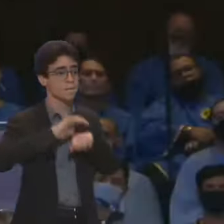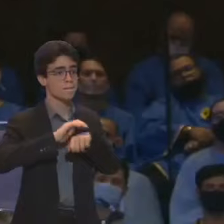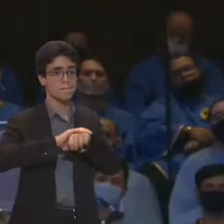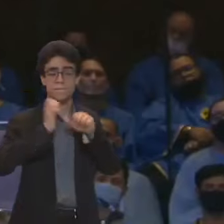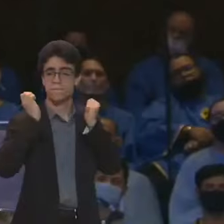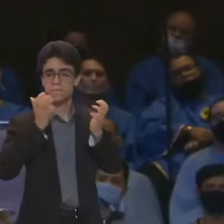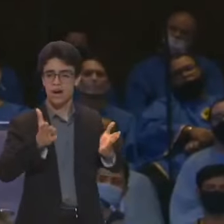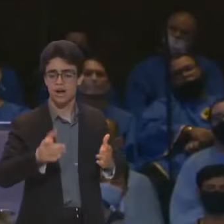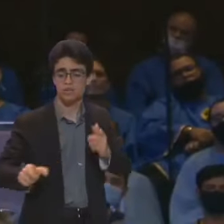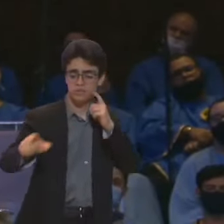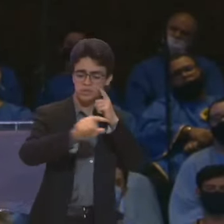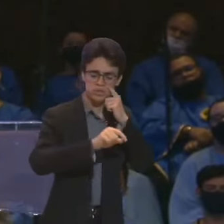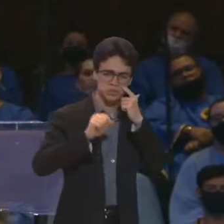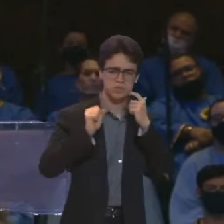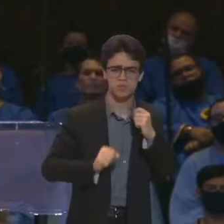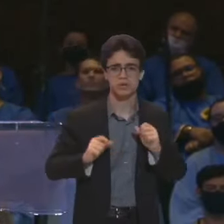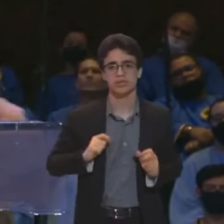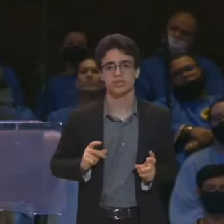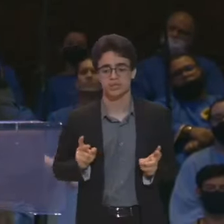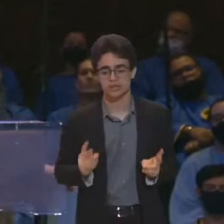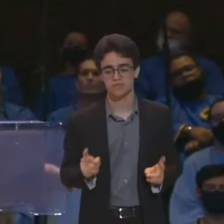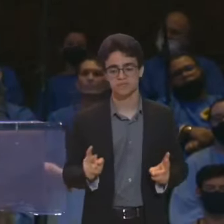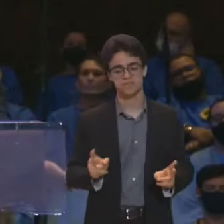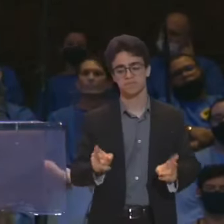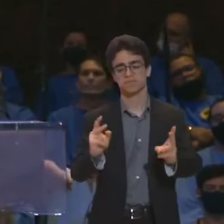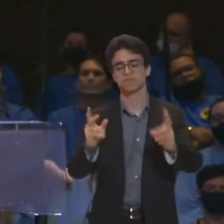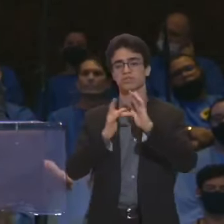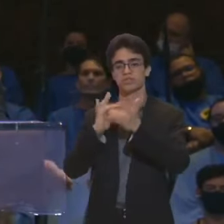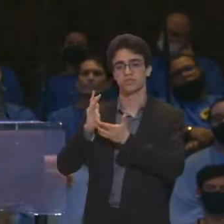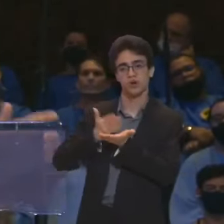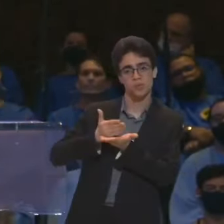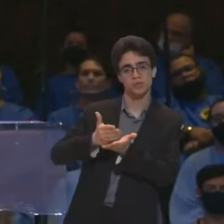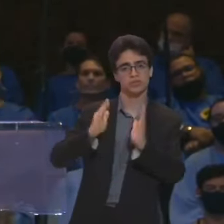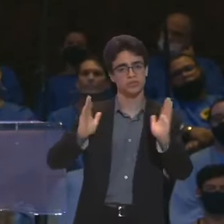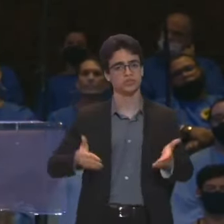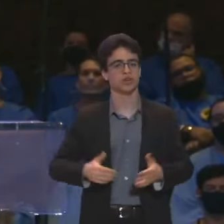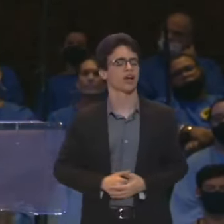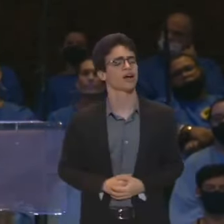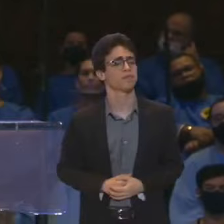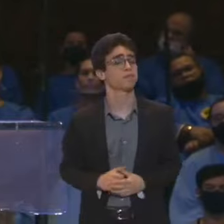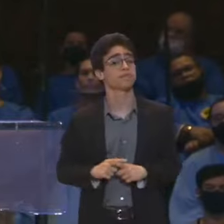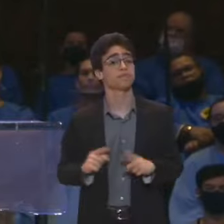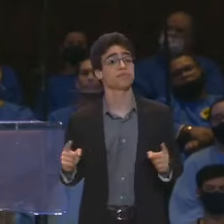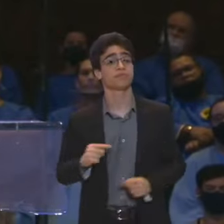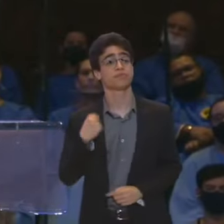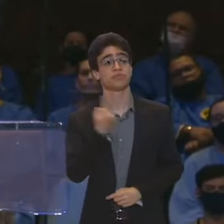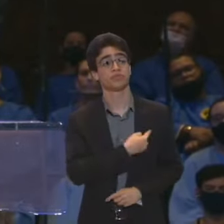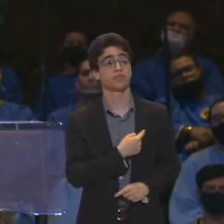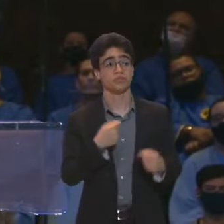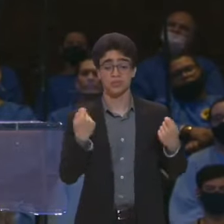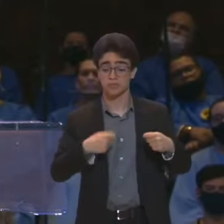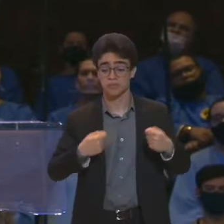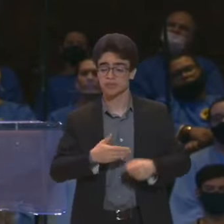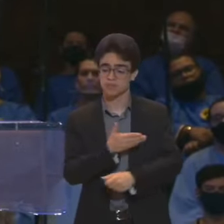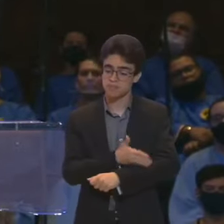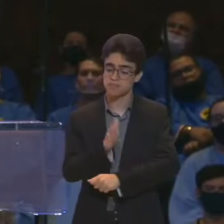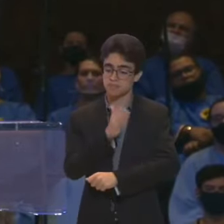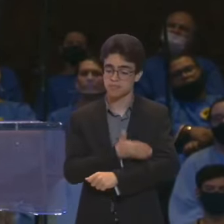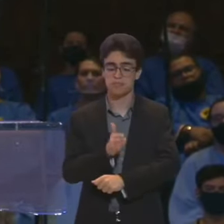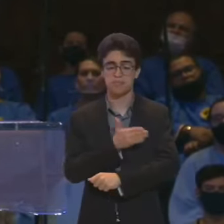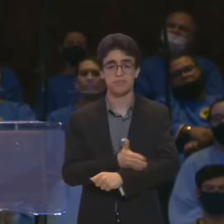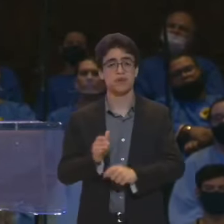tem de continuar a obra que Jesus começou a fazer e ensinar. Mas só que tem que, na prática, o seu